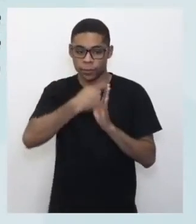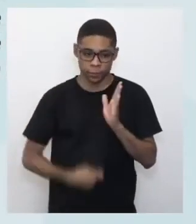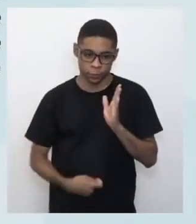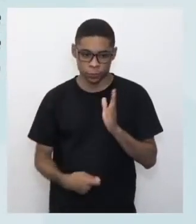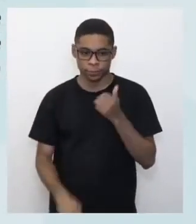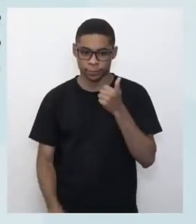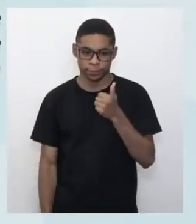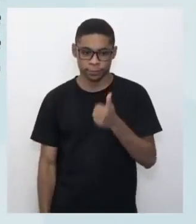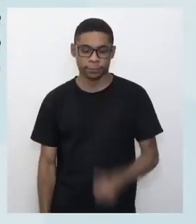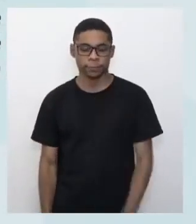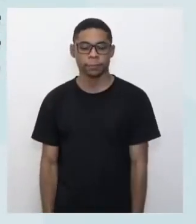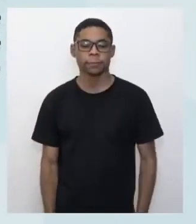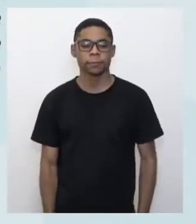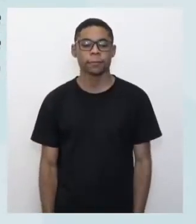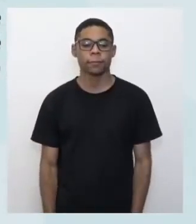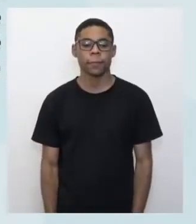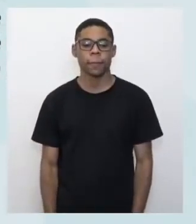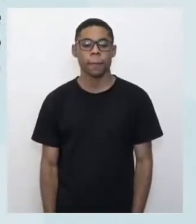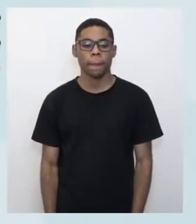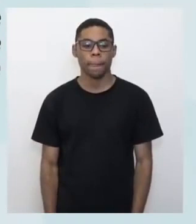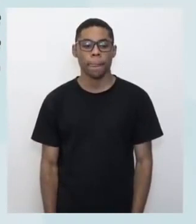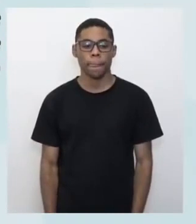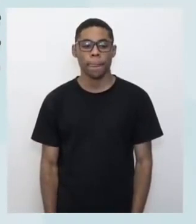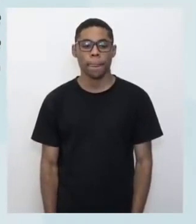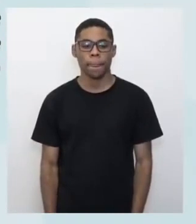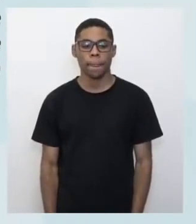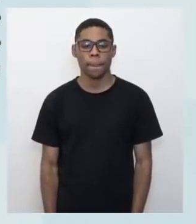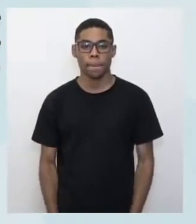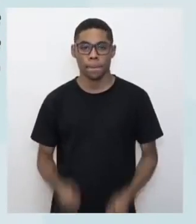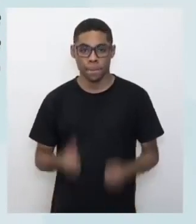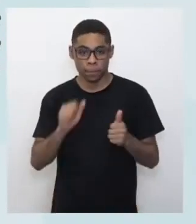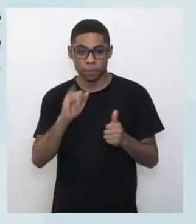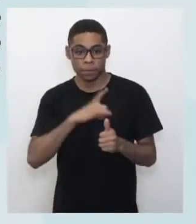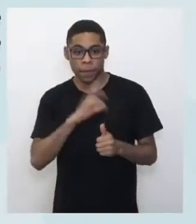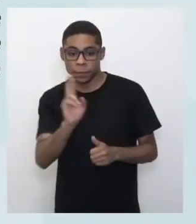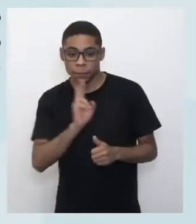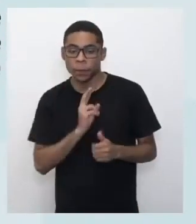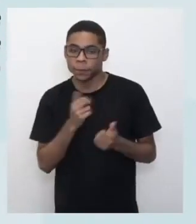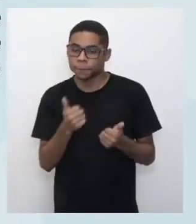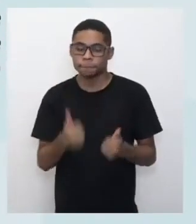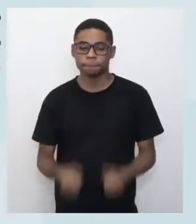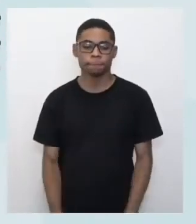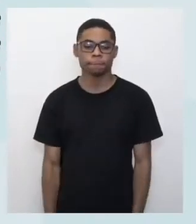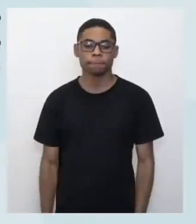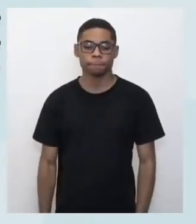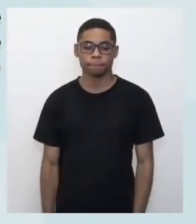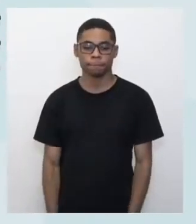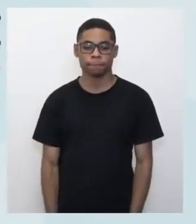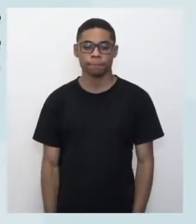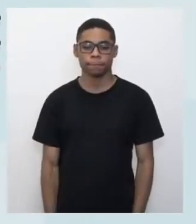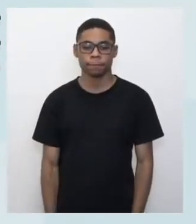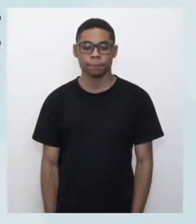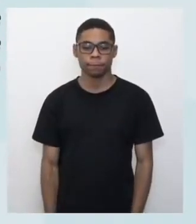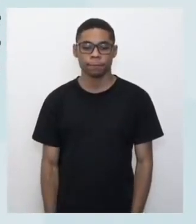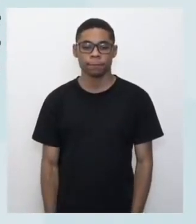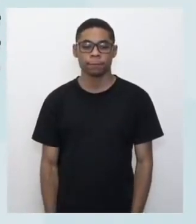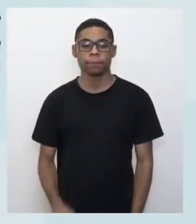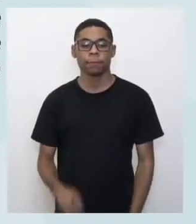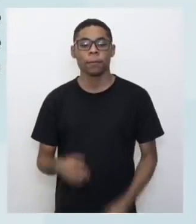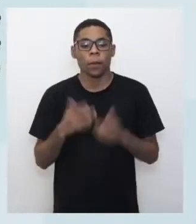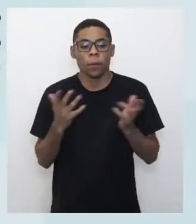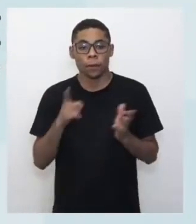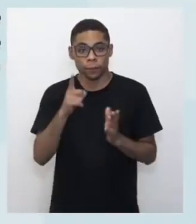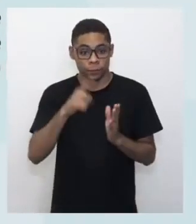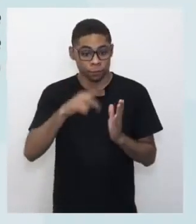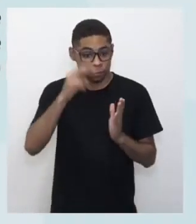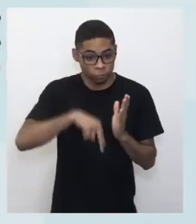isso tradução. que você vai escolher. Se já tiver respostinha aí, a gente vai vendo. When telling them, we